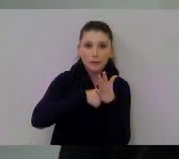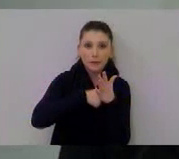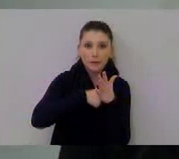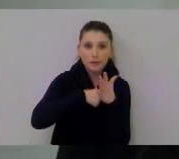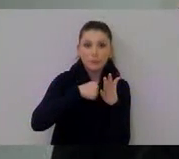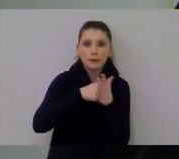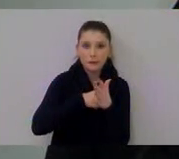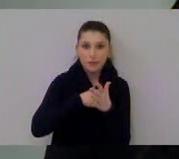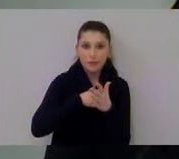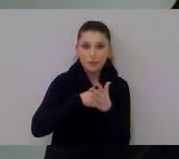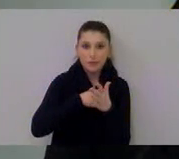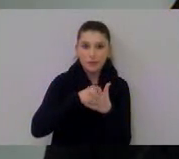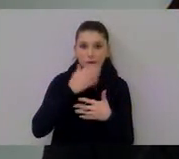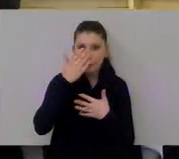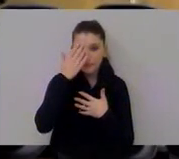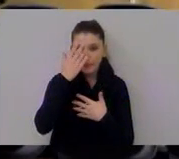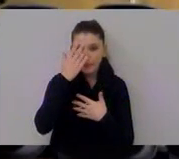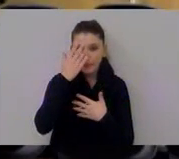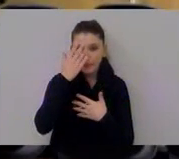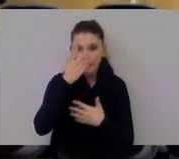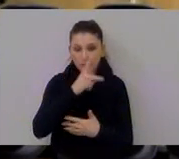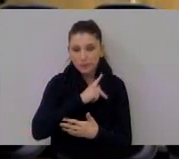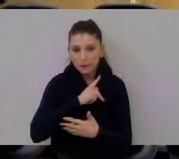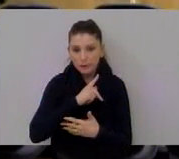Obrigado, senhor presidente.